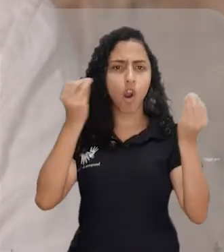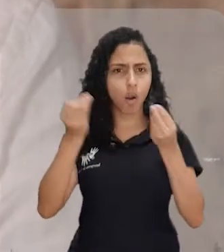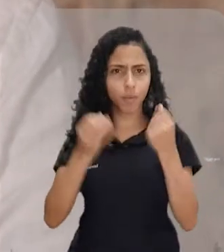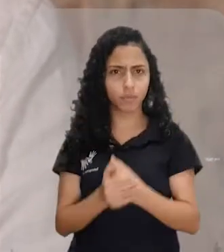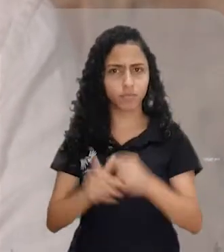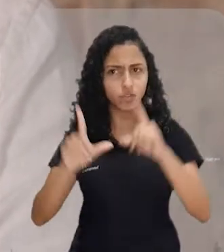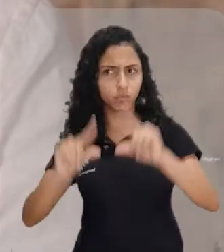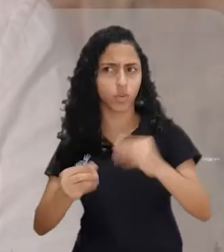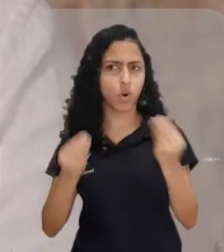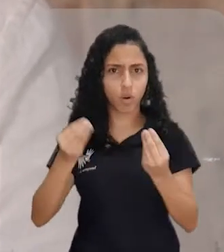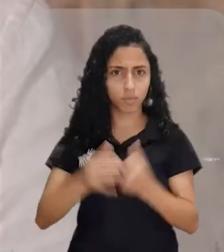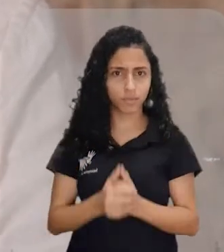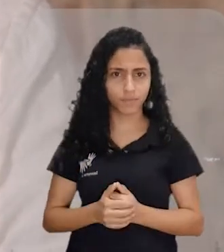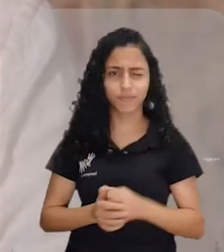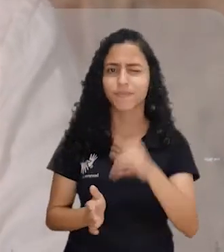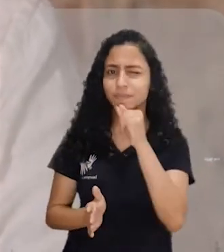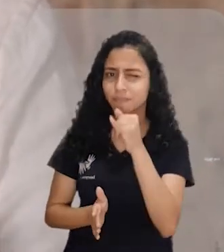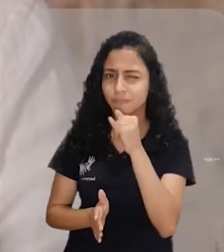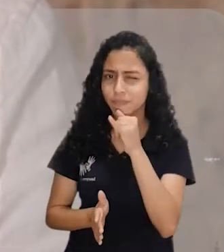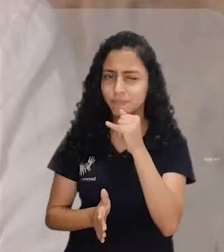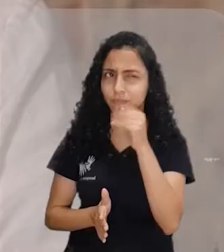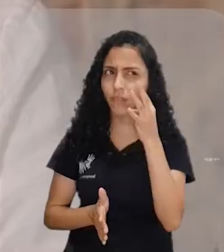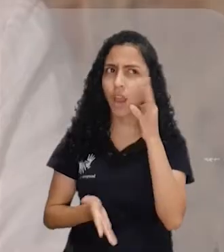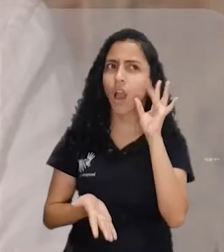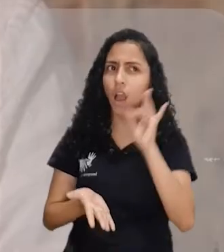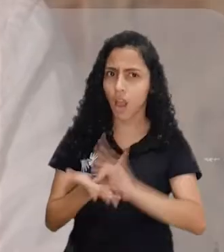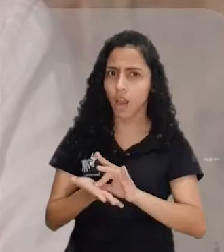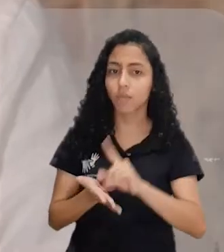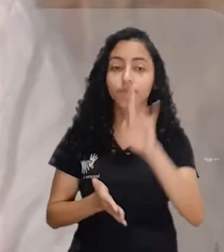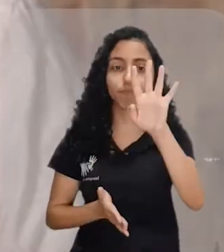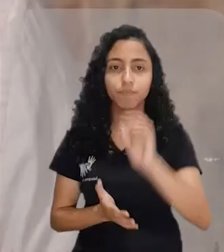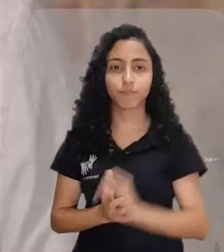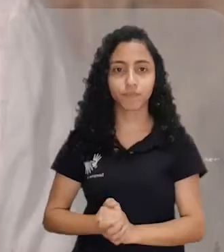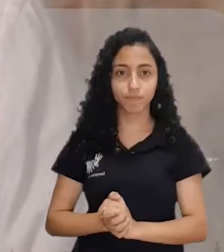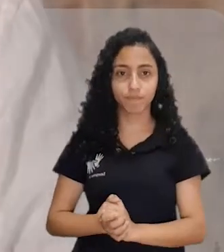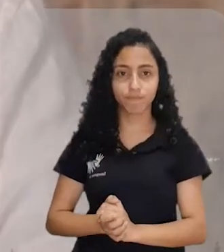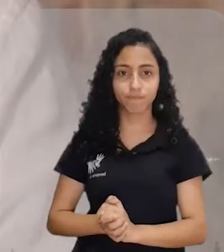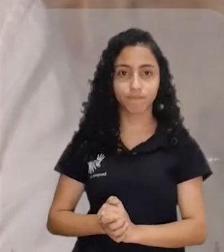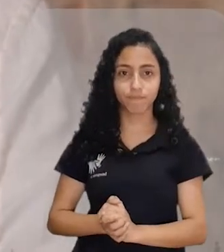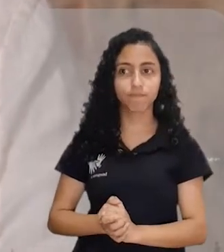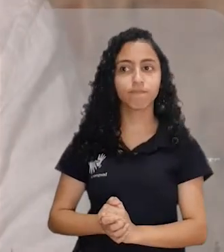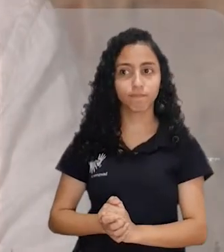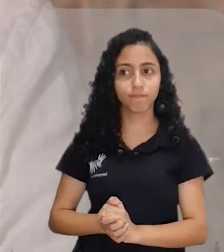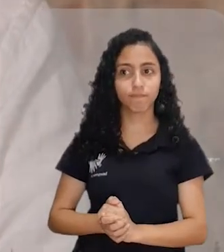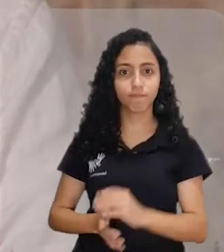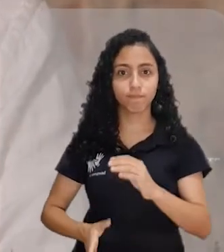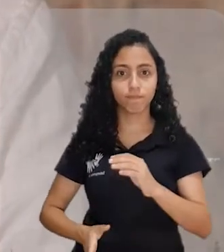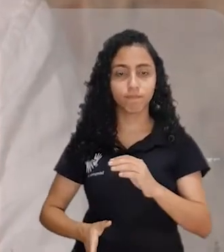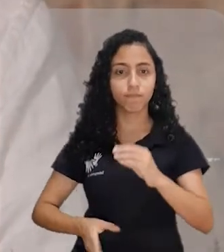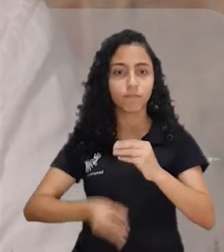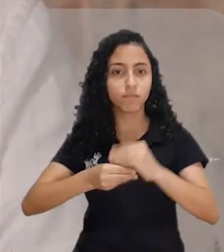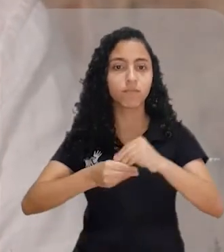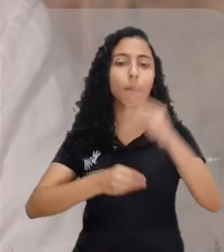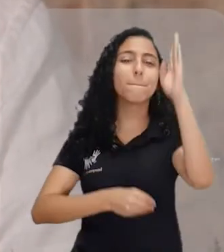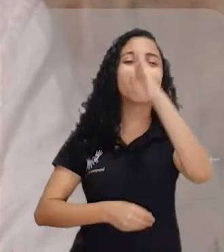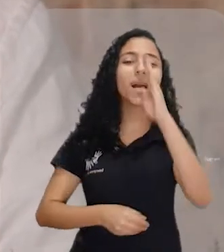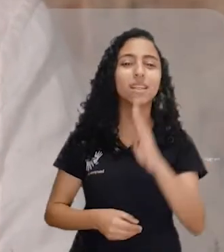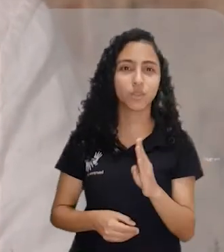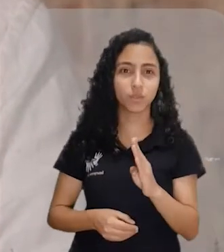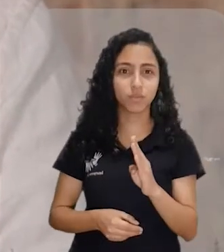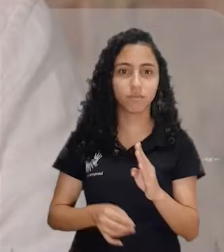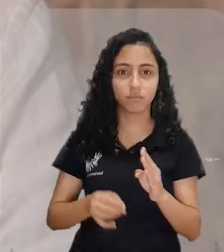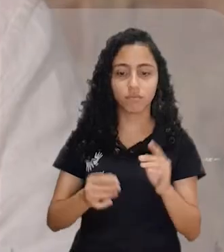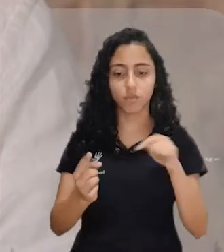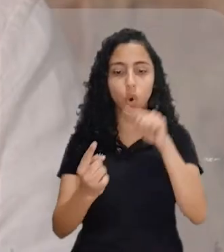dos impactos da mudança do clima. Então, vou dar um exemplo prático para a gente aqui. A contribuição nacionalmente